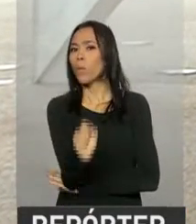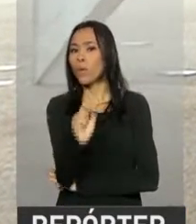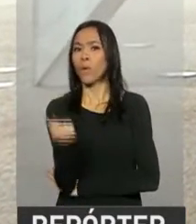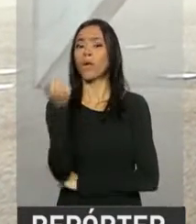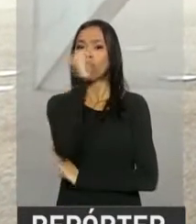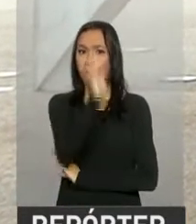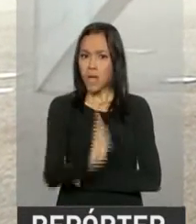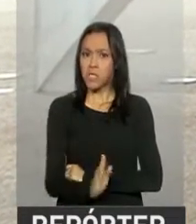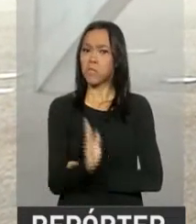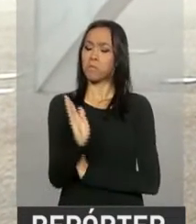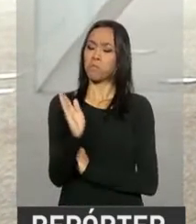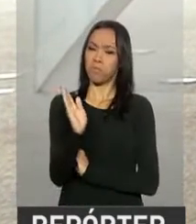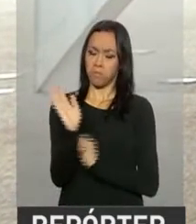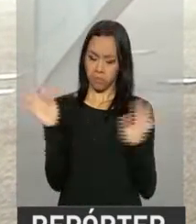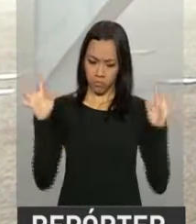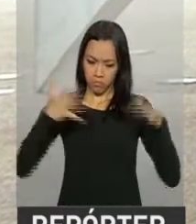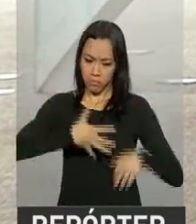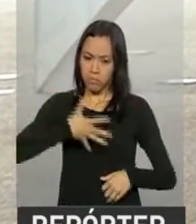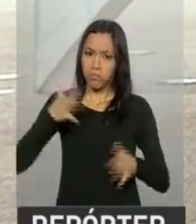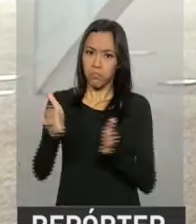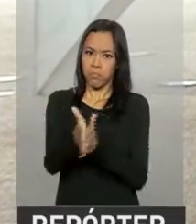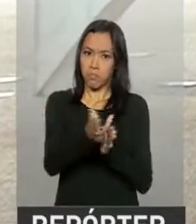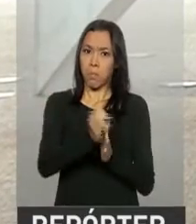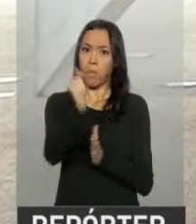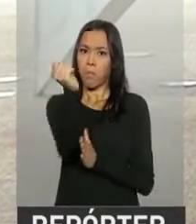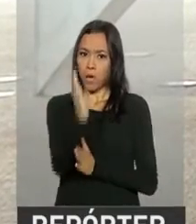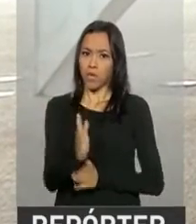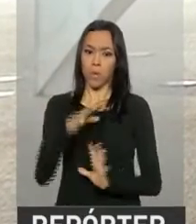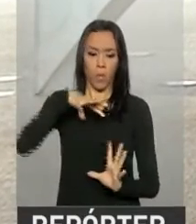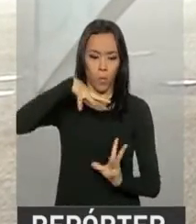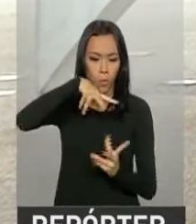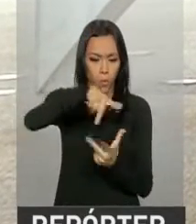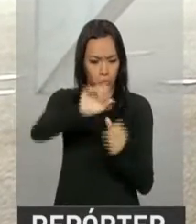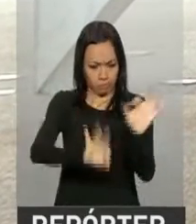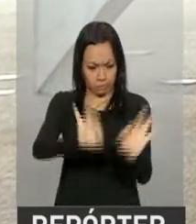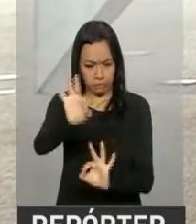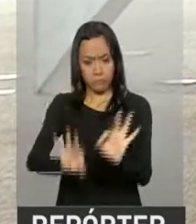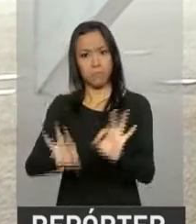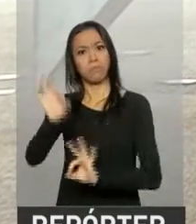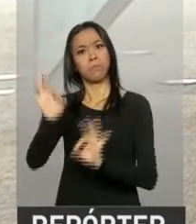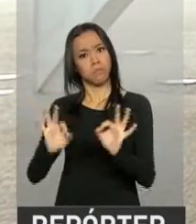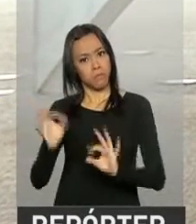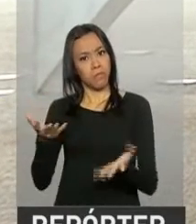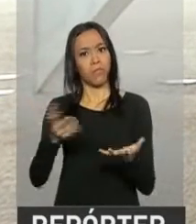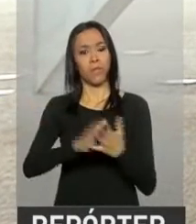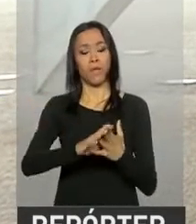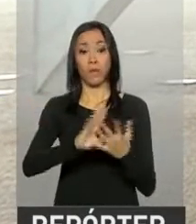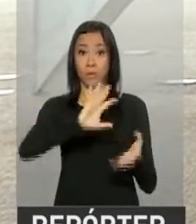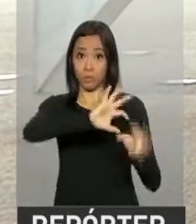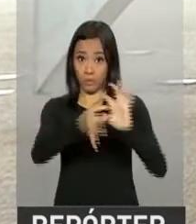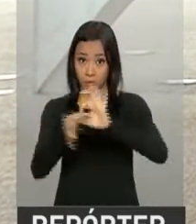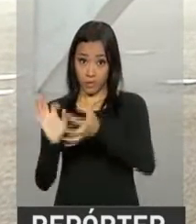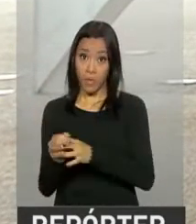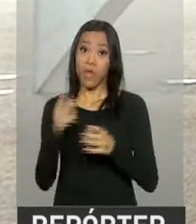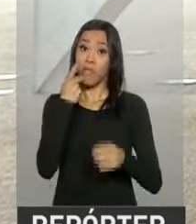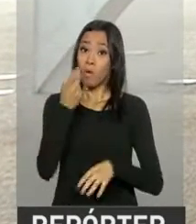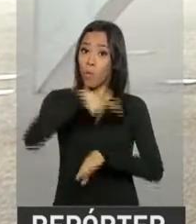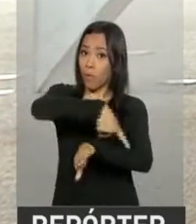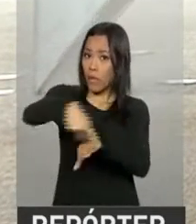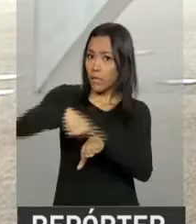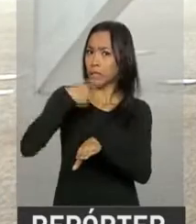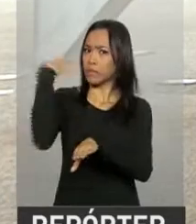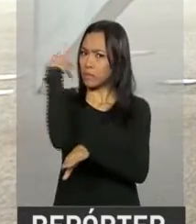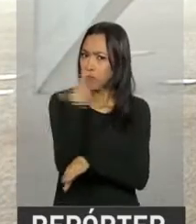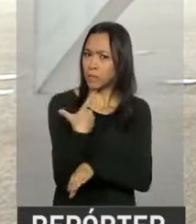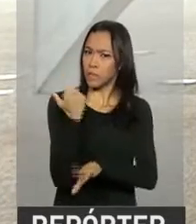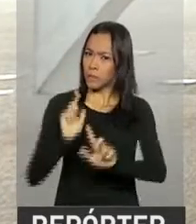reconhecimento mundial pela organização dos jogos rio 2016 ele disse também que o país está fazendo bonito